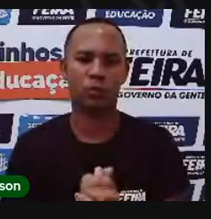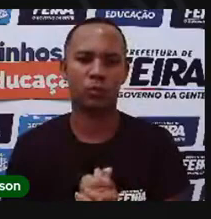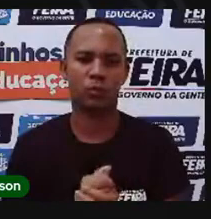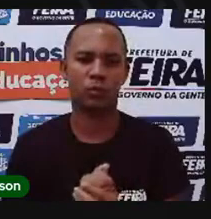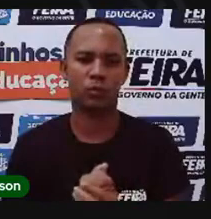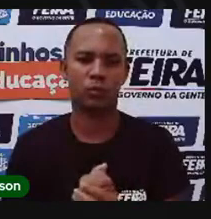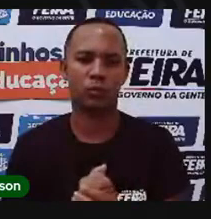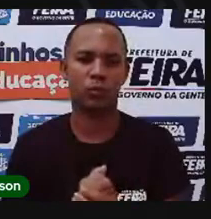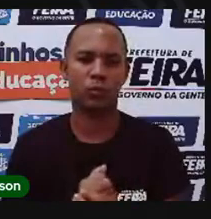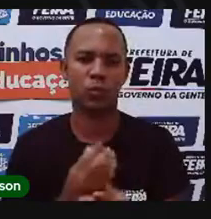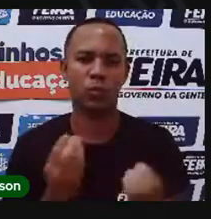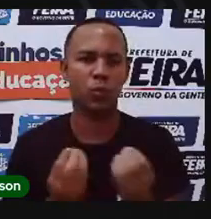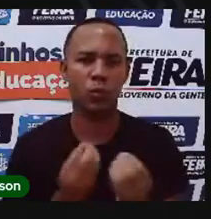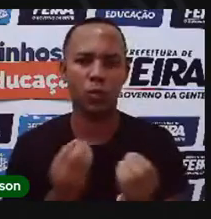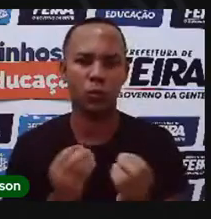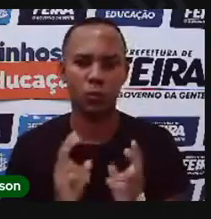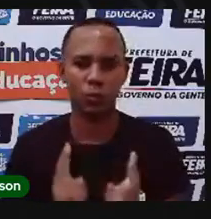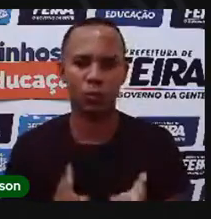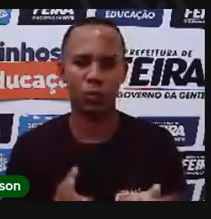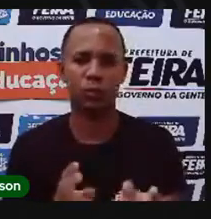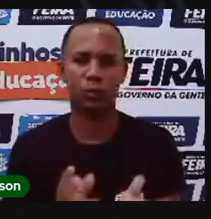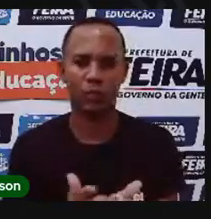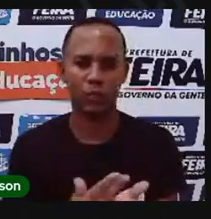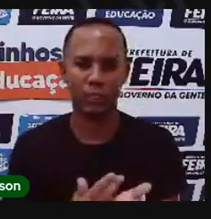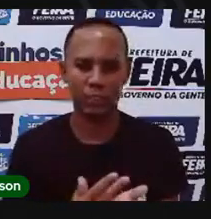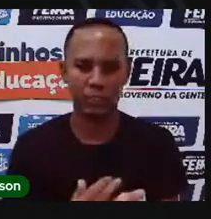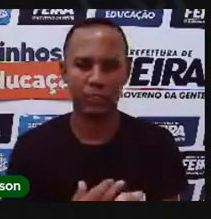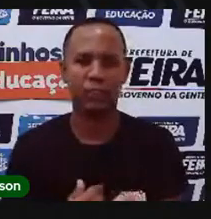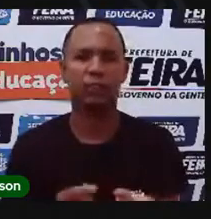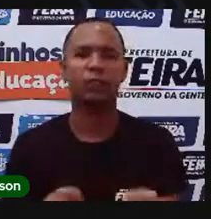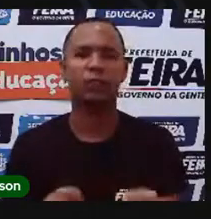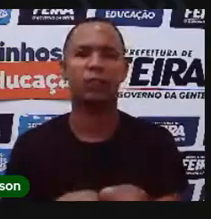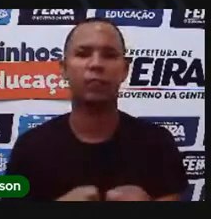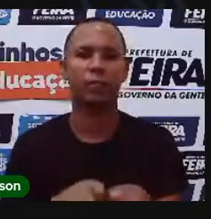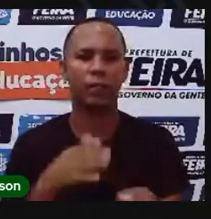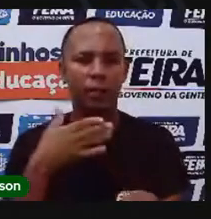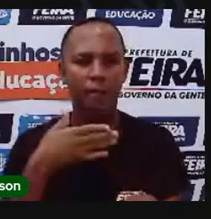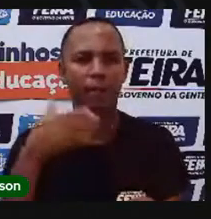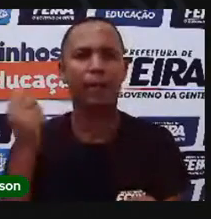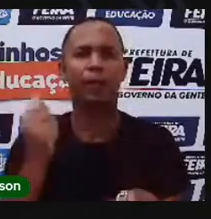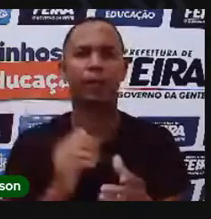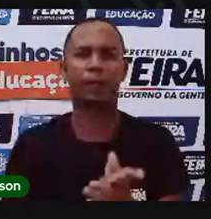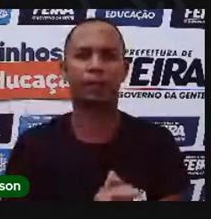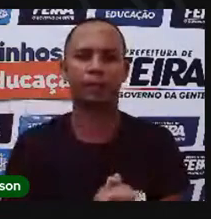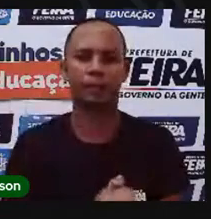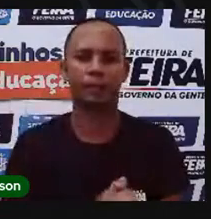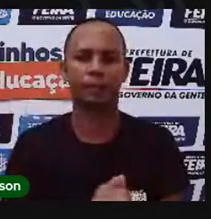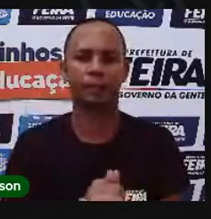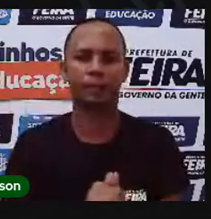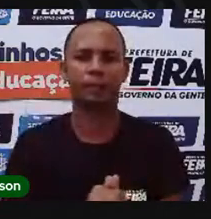E sigo desenhando. E aí eu faço o arranjo que eu achar melhor.